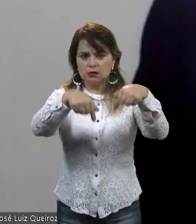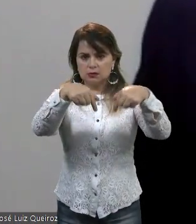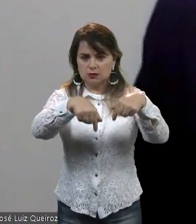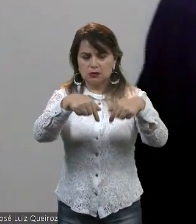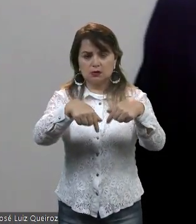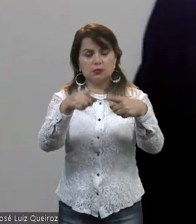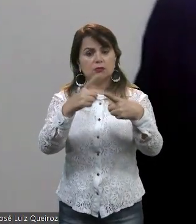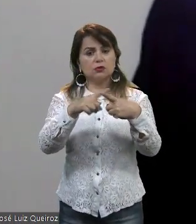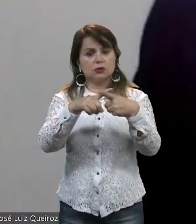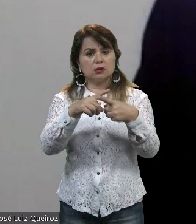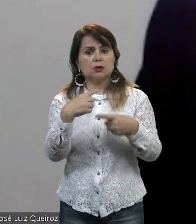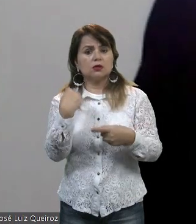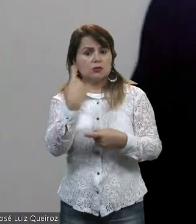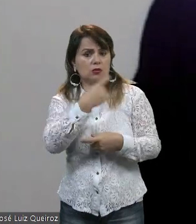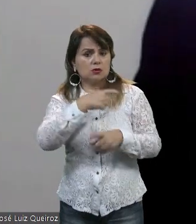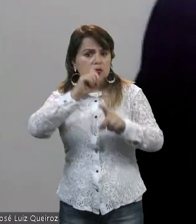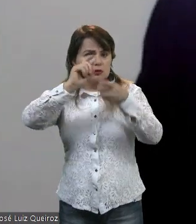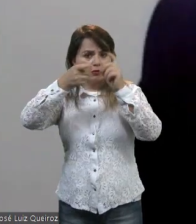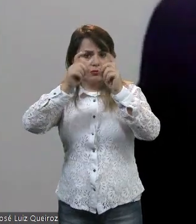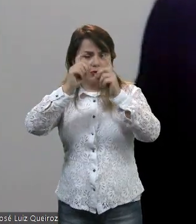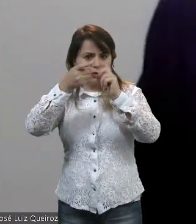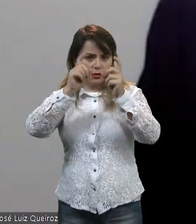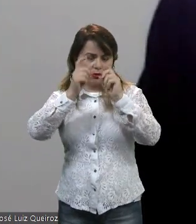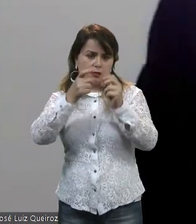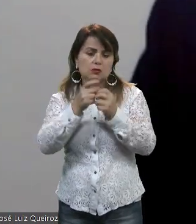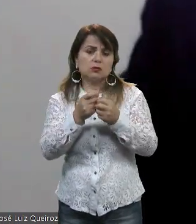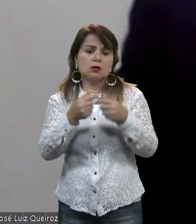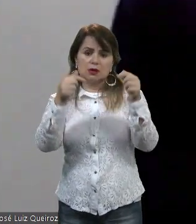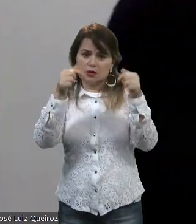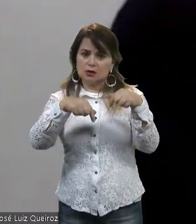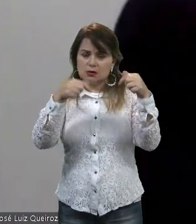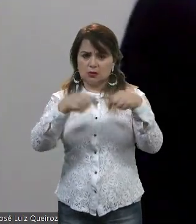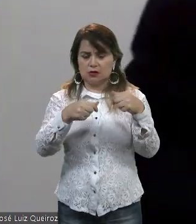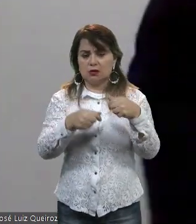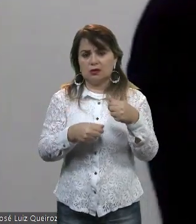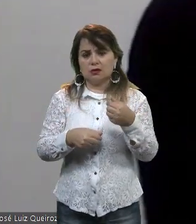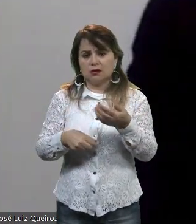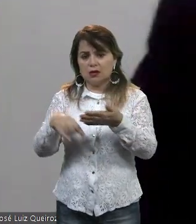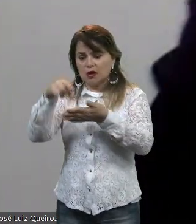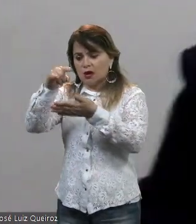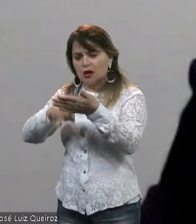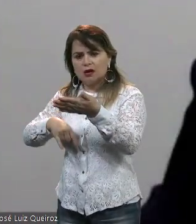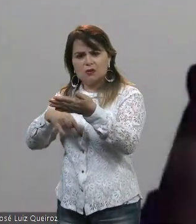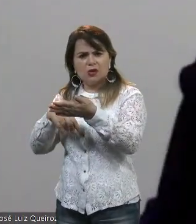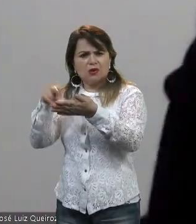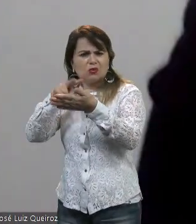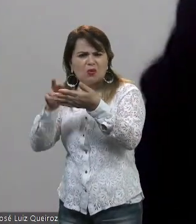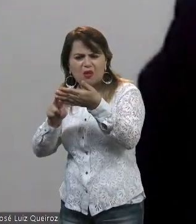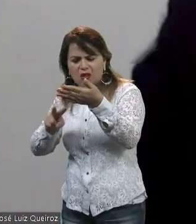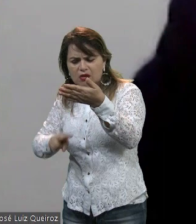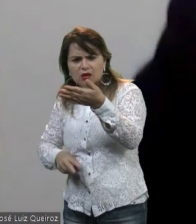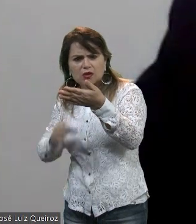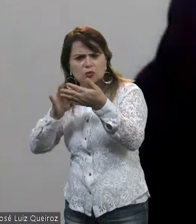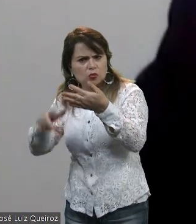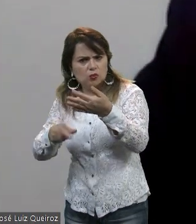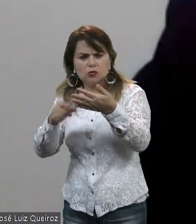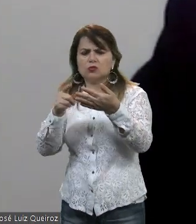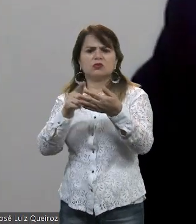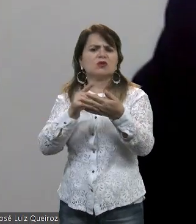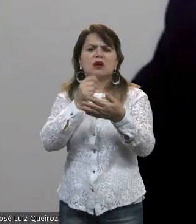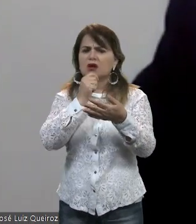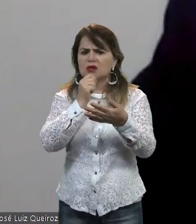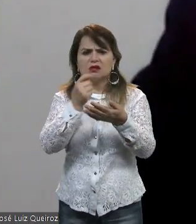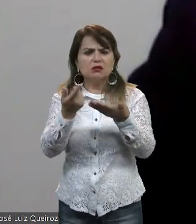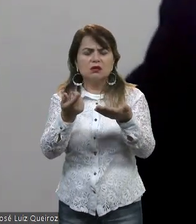aqui em condições adversas, sem avaliar requerimento, sem indicação, sem pequeno expediente. Então, pelo menos os projetos